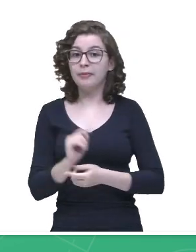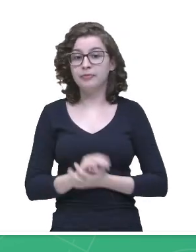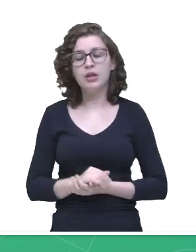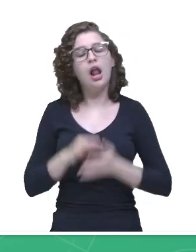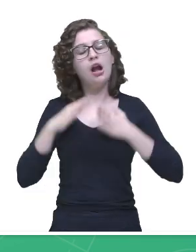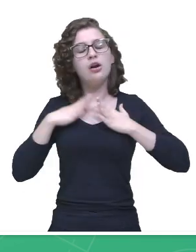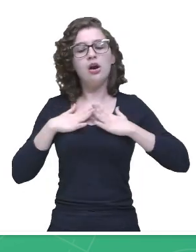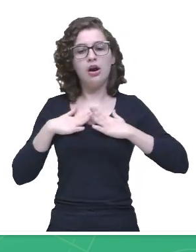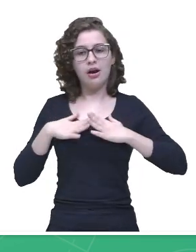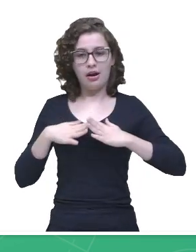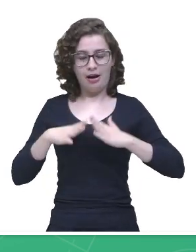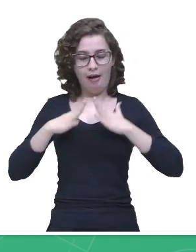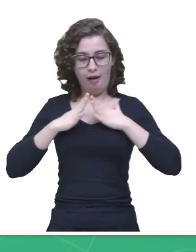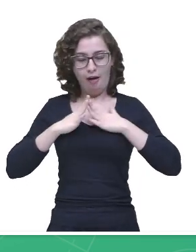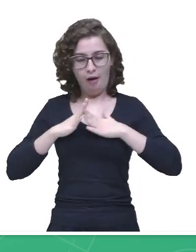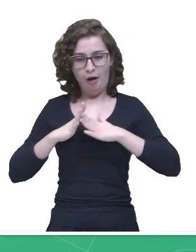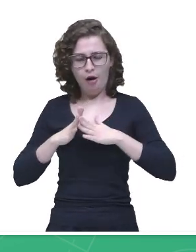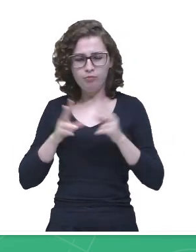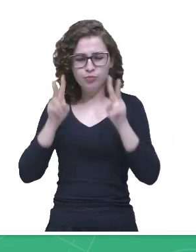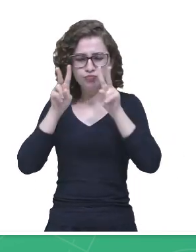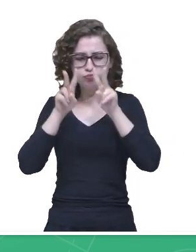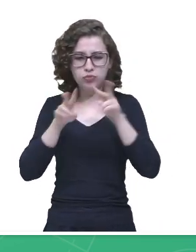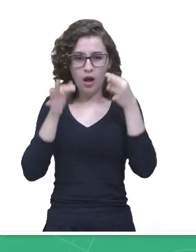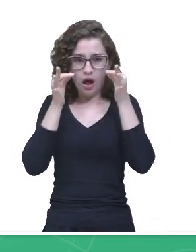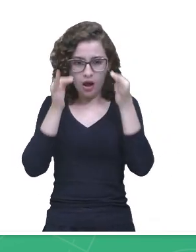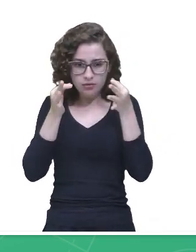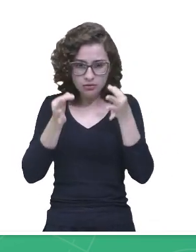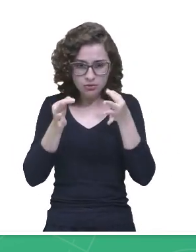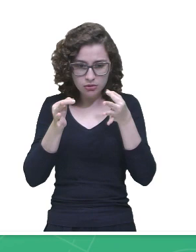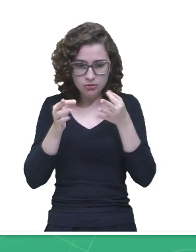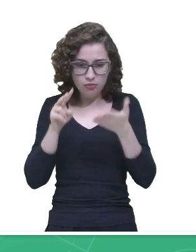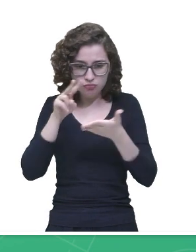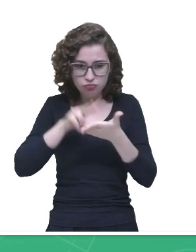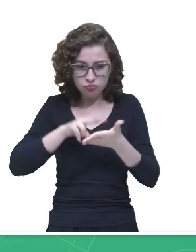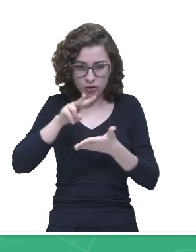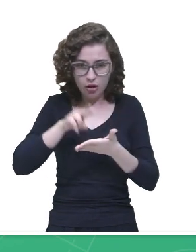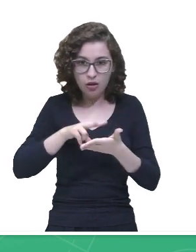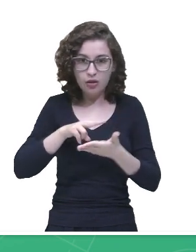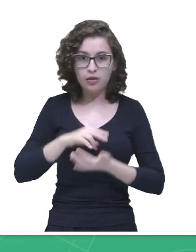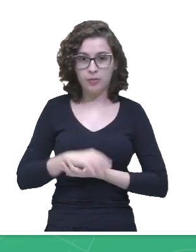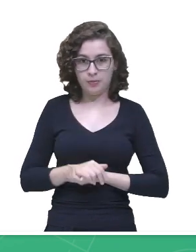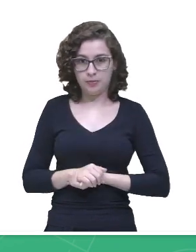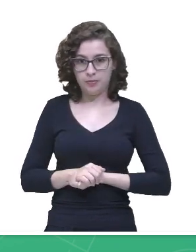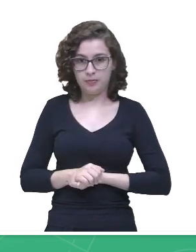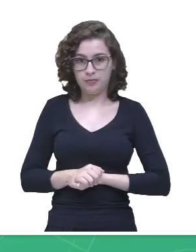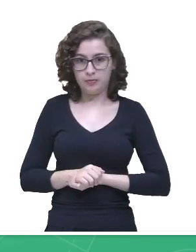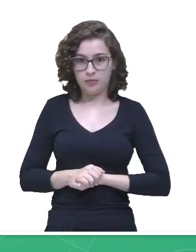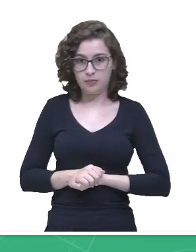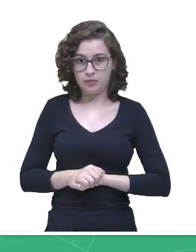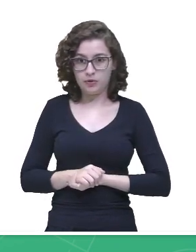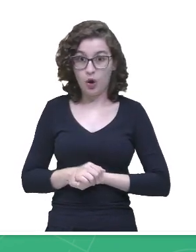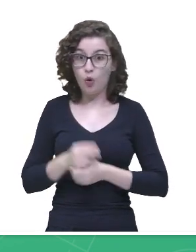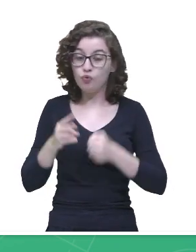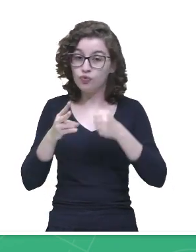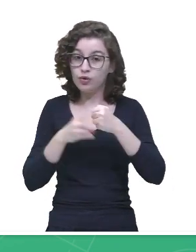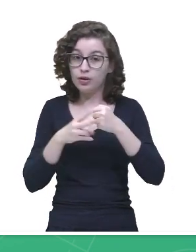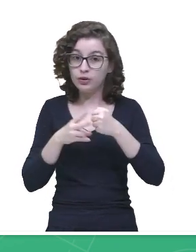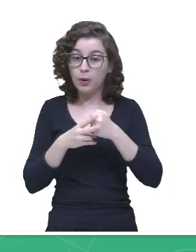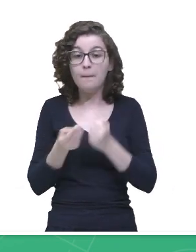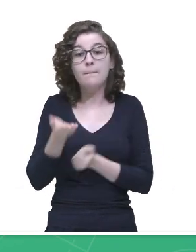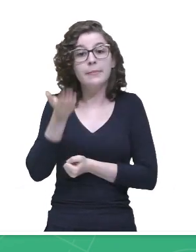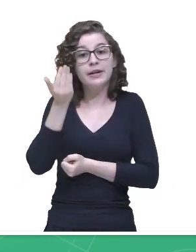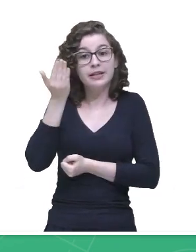a calma, a tranquilidade, olha, e a atenção, certo? Primeiro, olha o nome do tempo verbal.